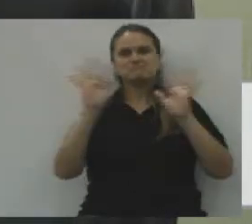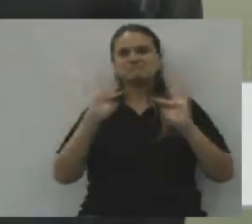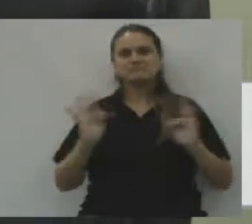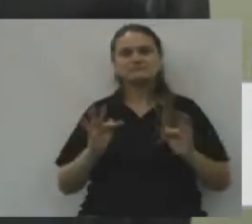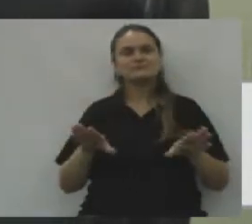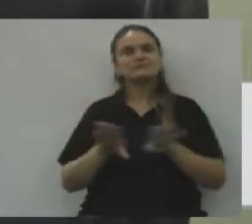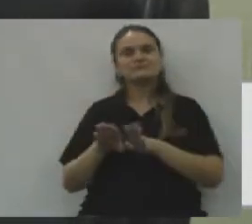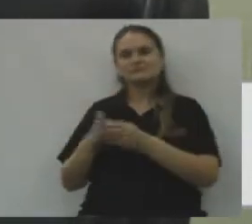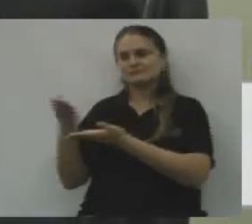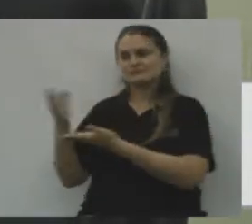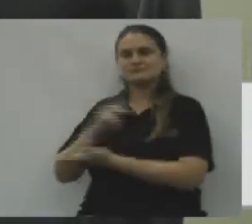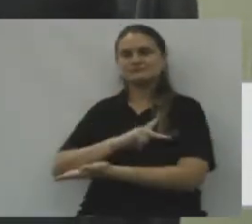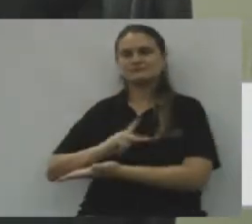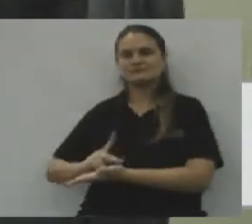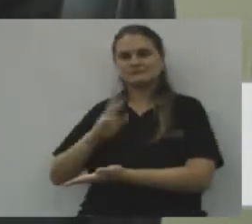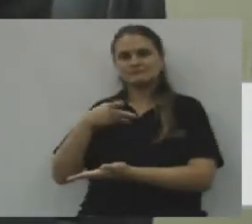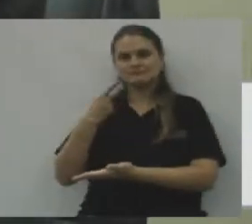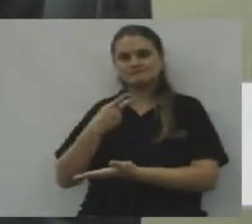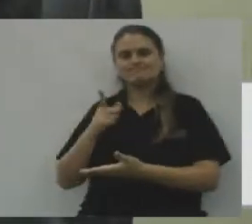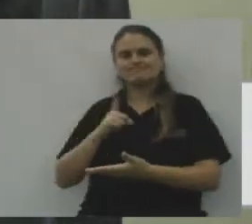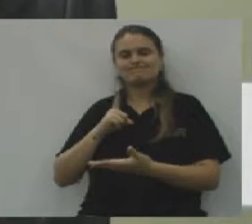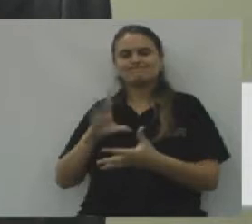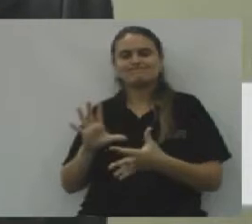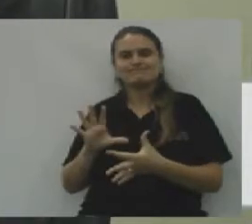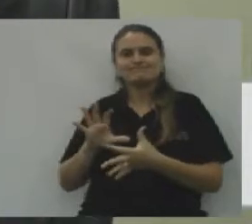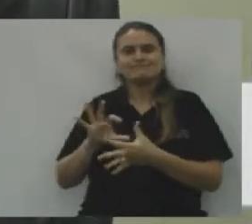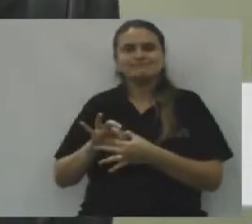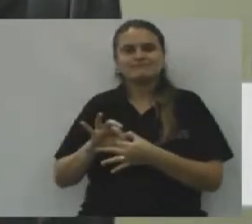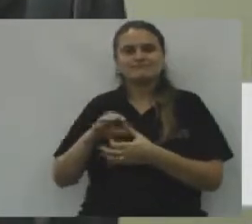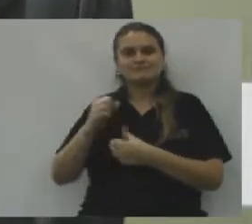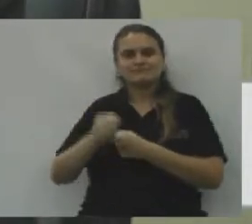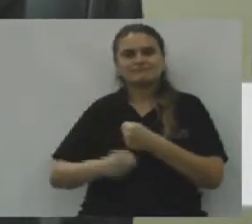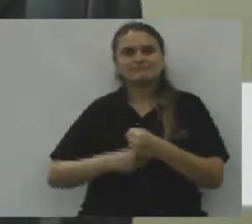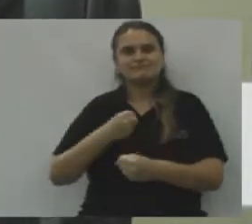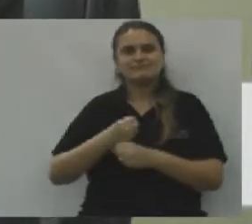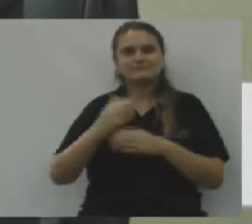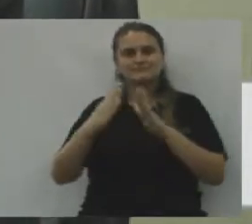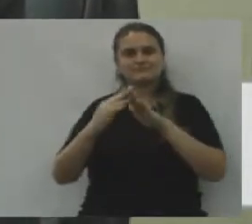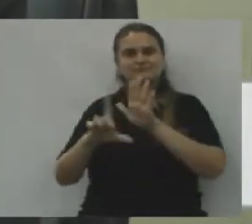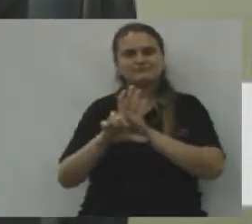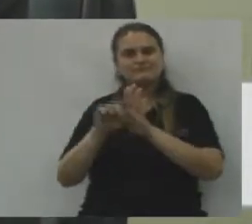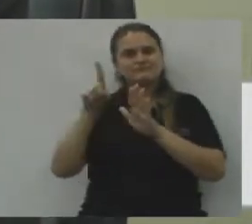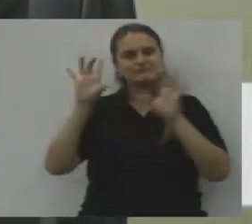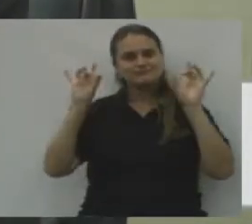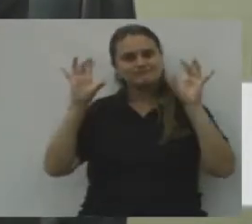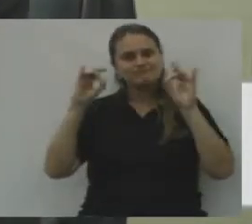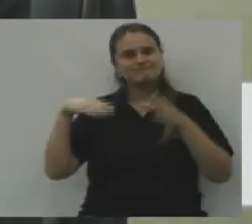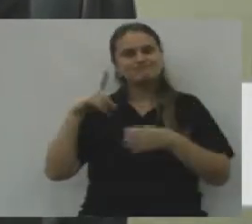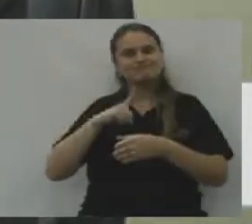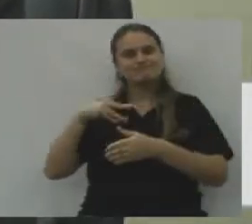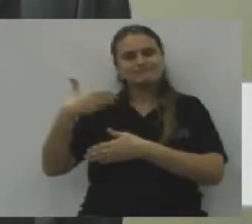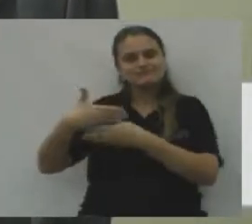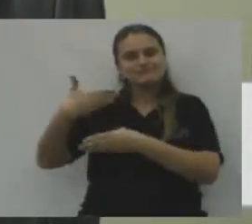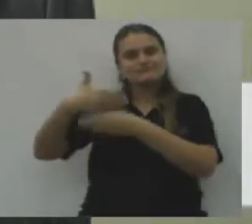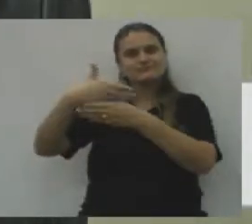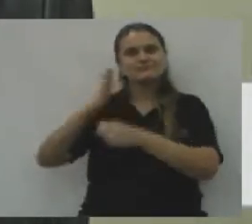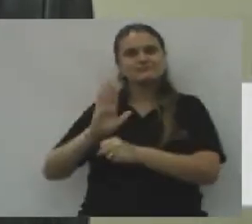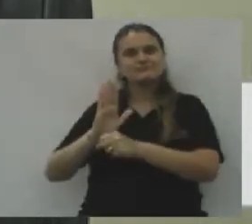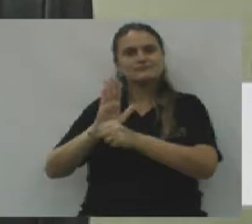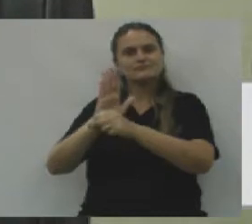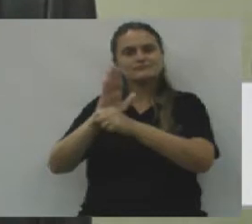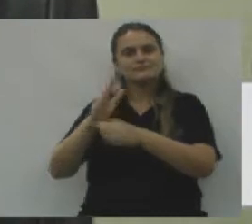assim como o nosso presidente falou, de pertencer a um ano, a uma legislatura onde construímos coisas, ajudamos a construir